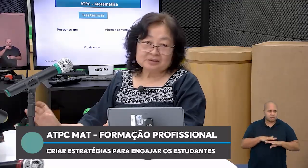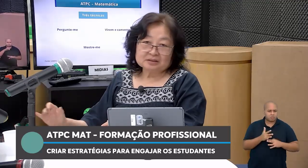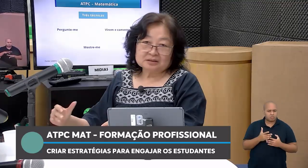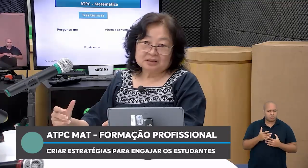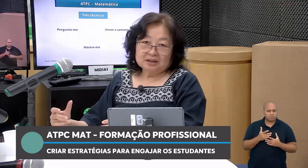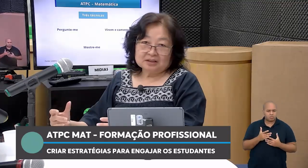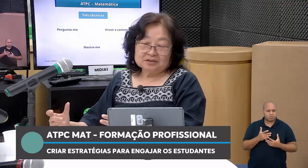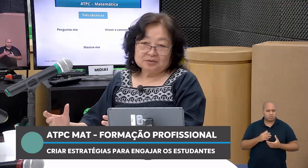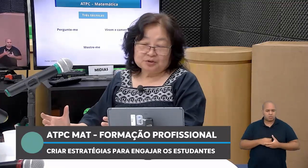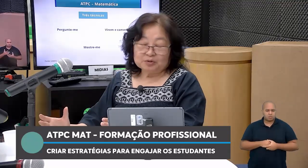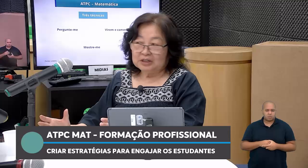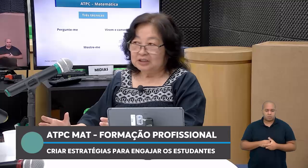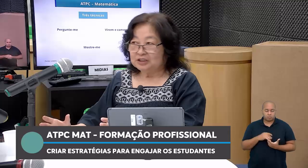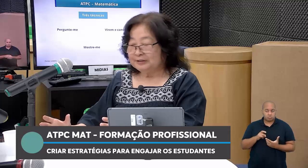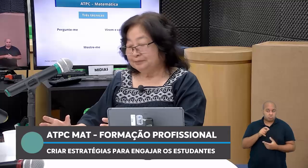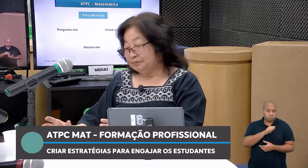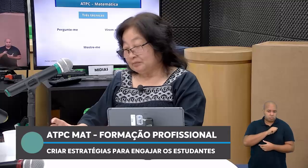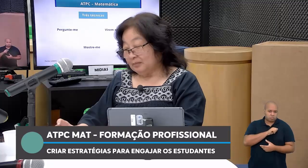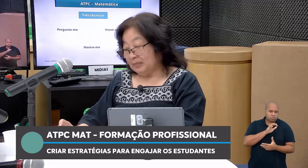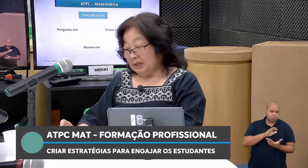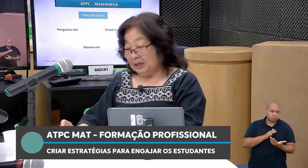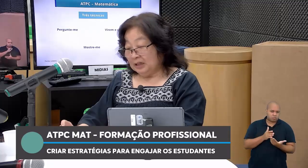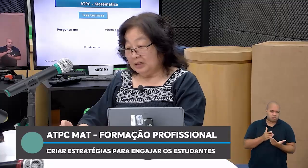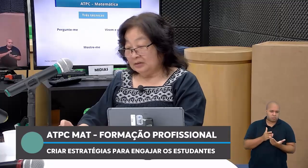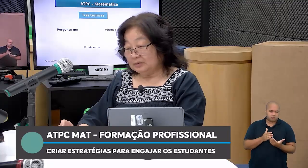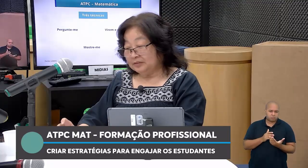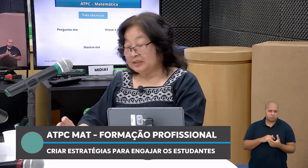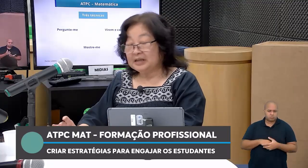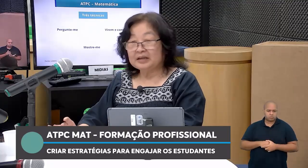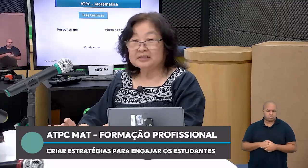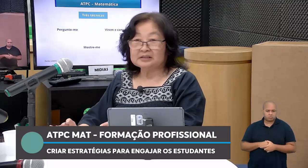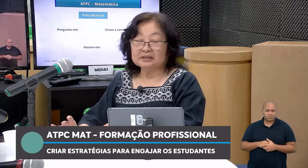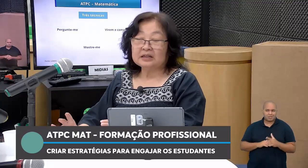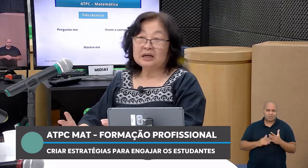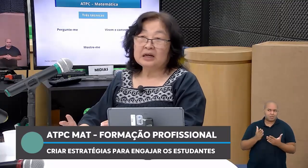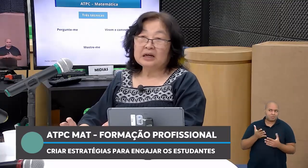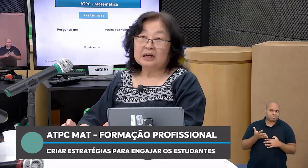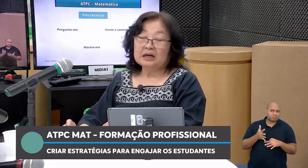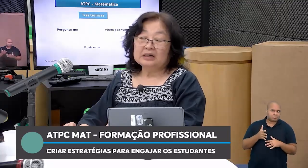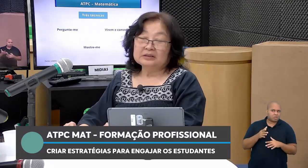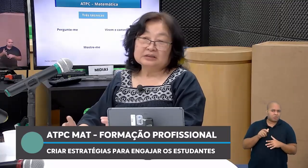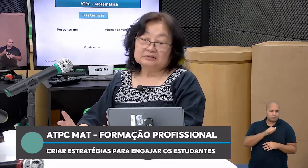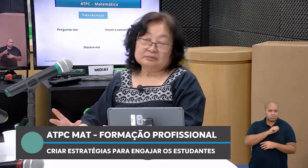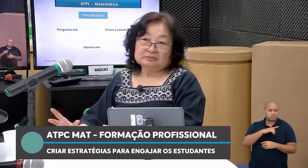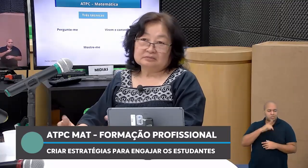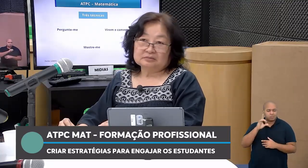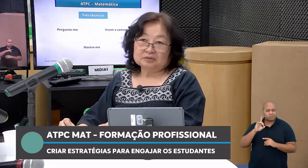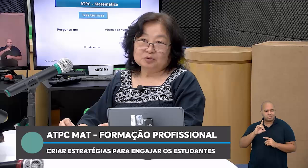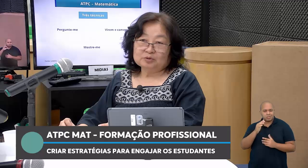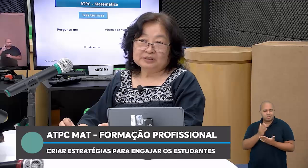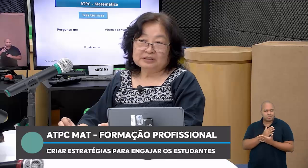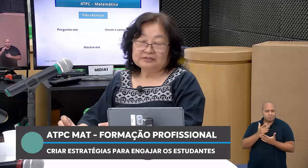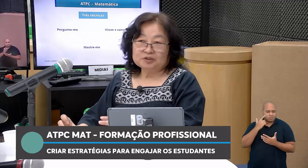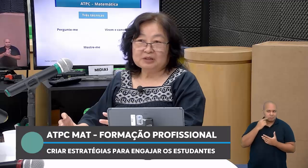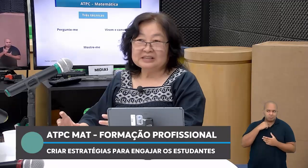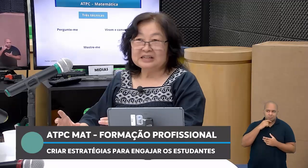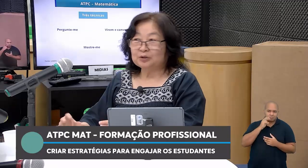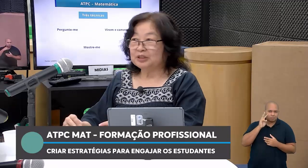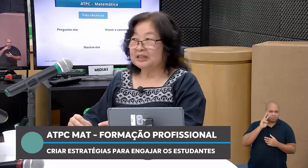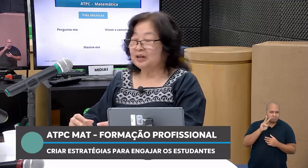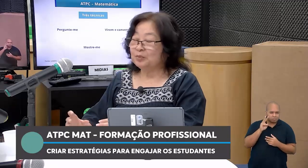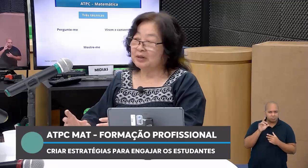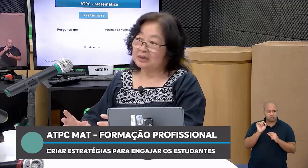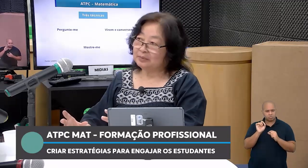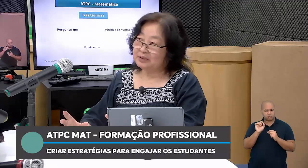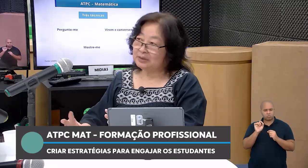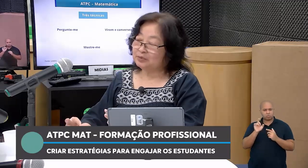matemática, se o estudante com deficiência, né? Sim. Não conseguir visualizar o